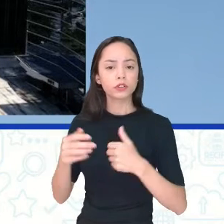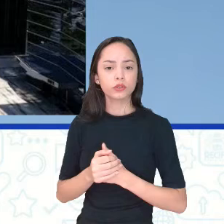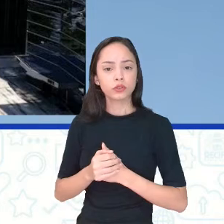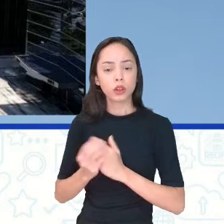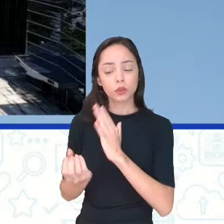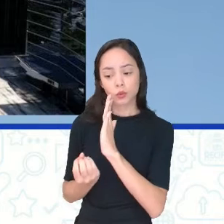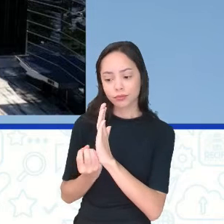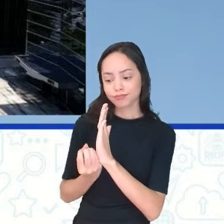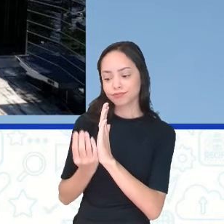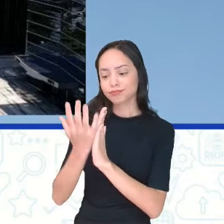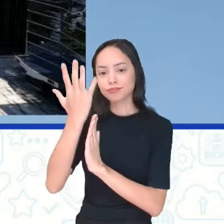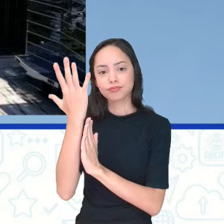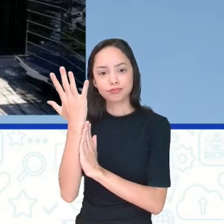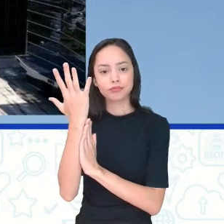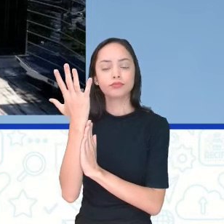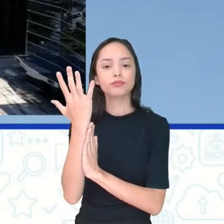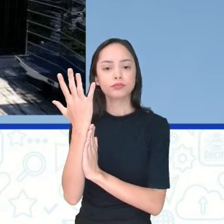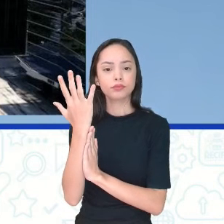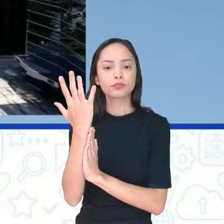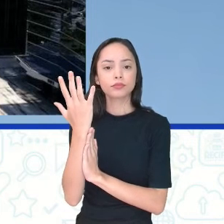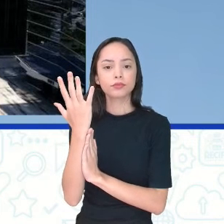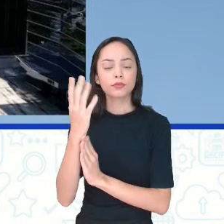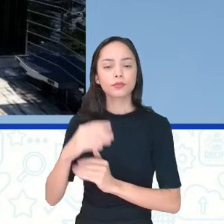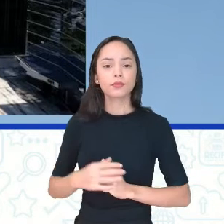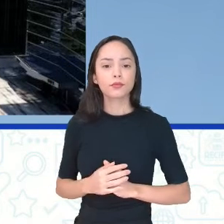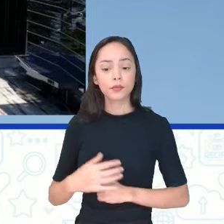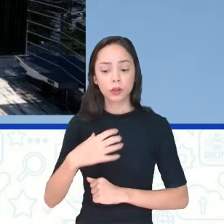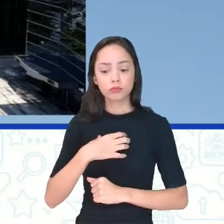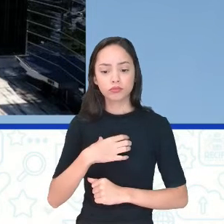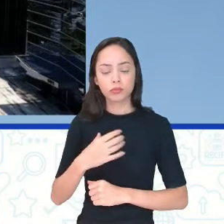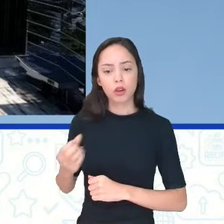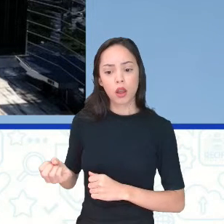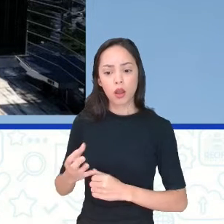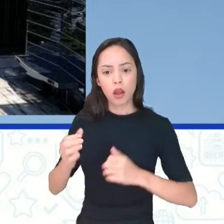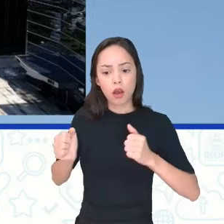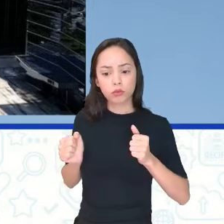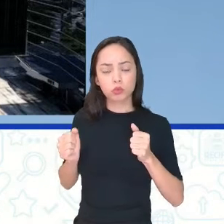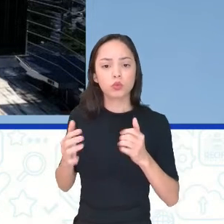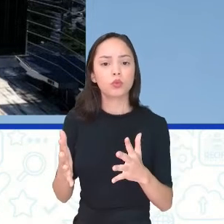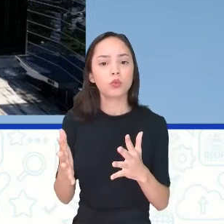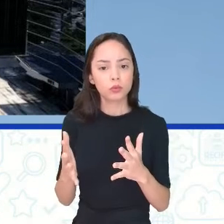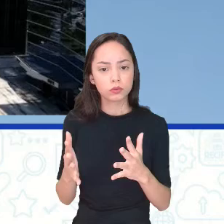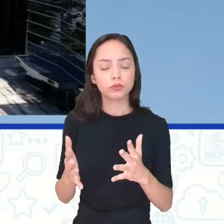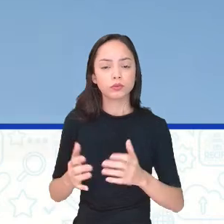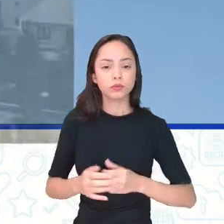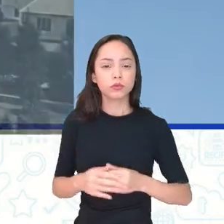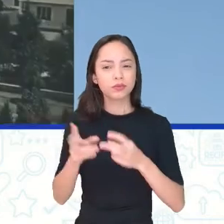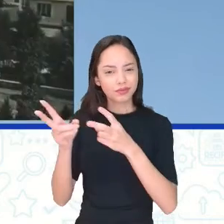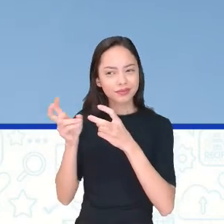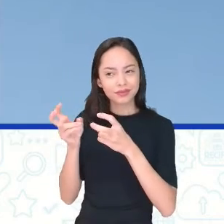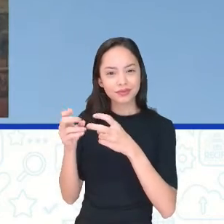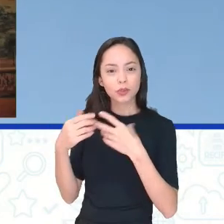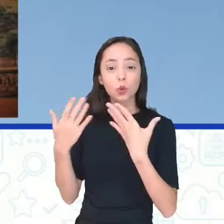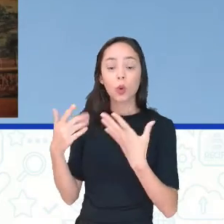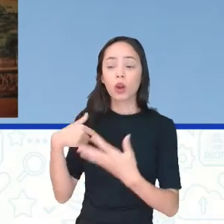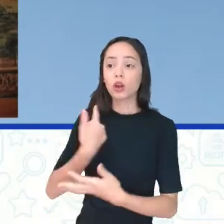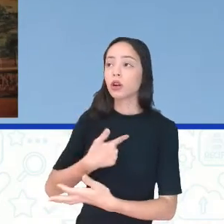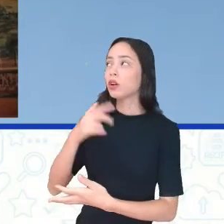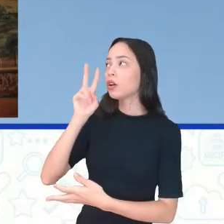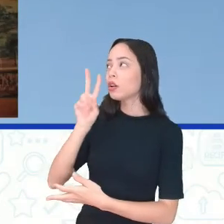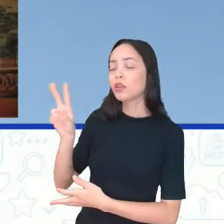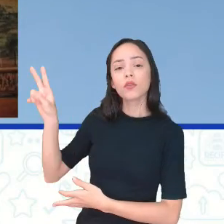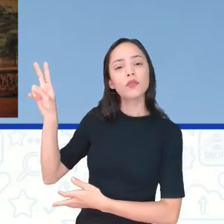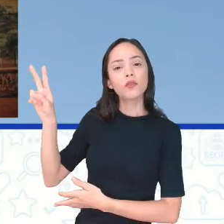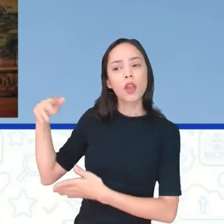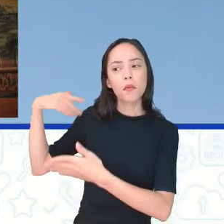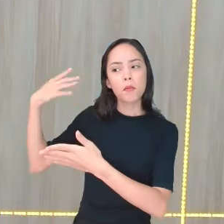de ações, de atuações. Percebe? Então, quando a gente vê essa